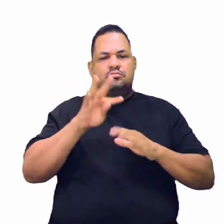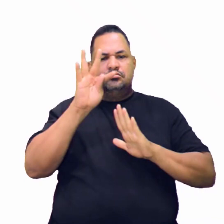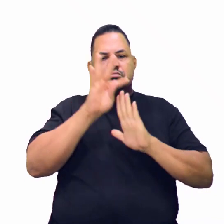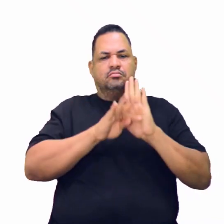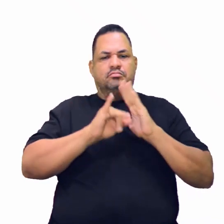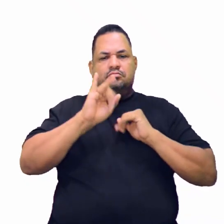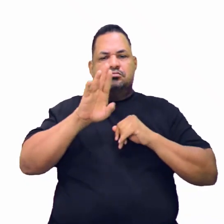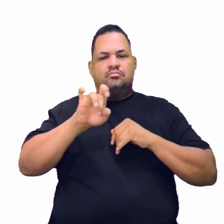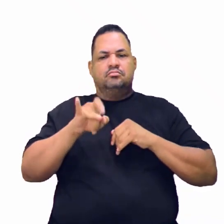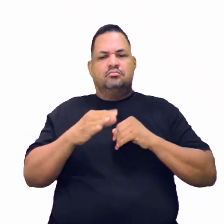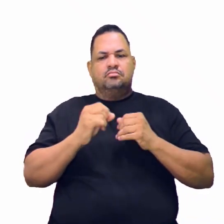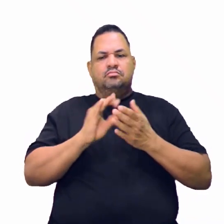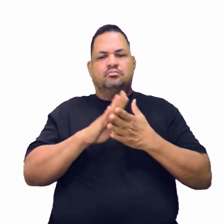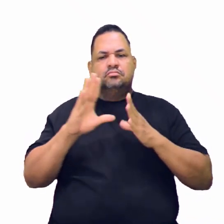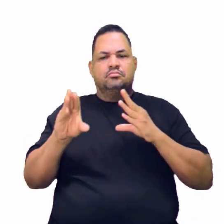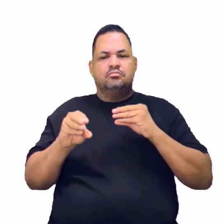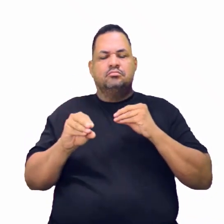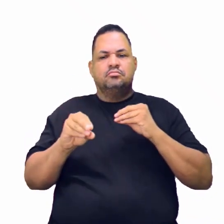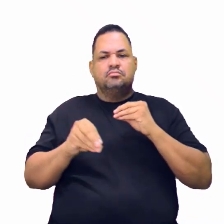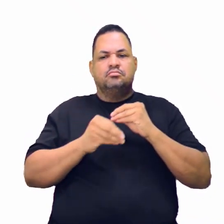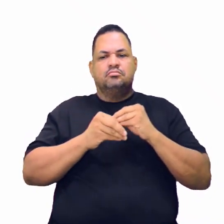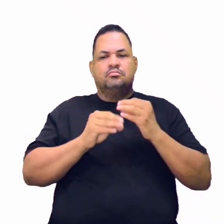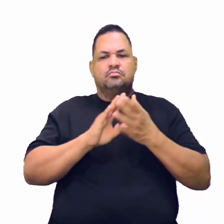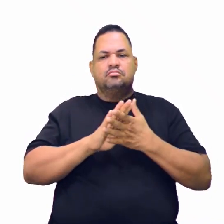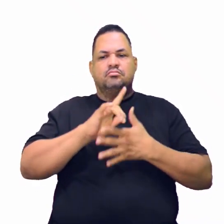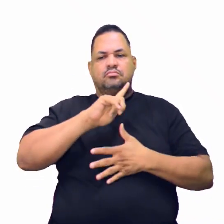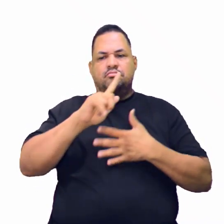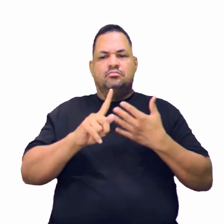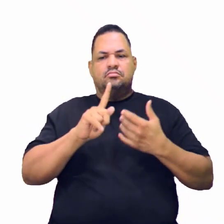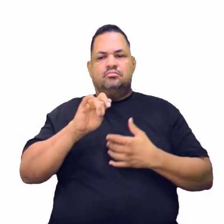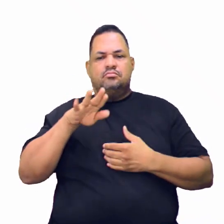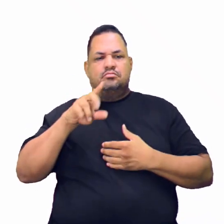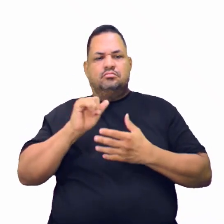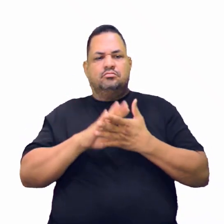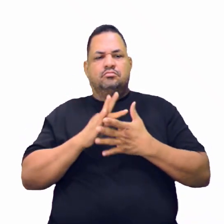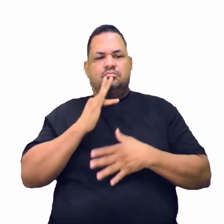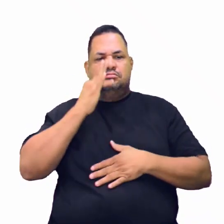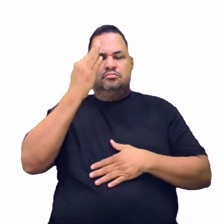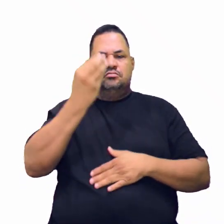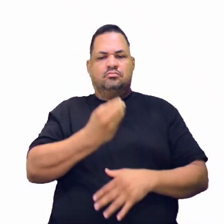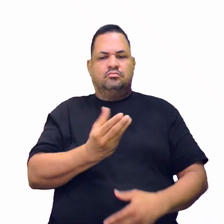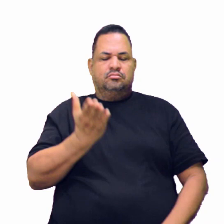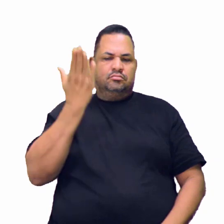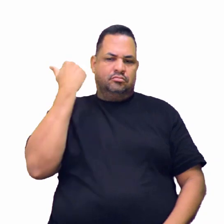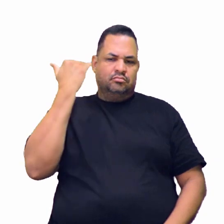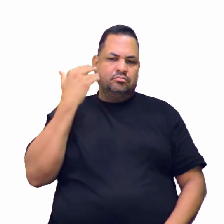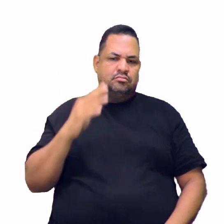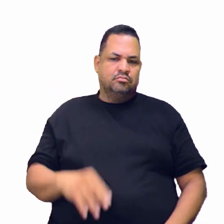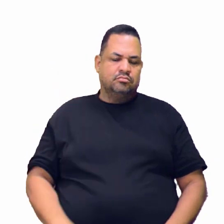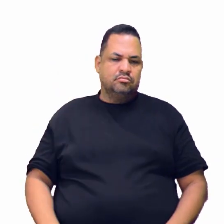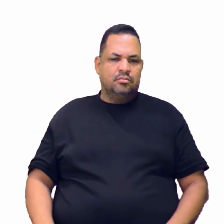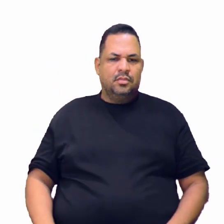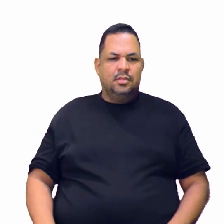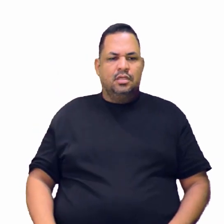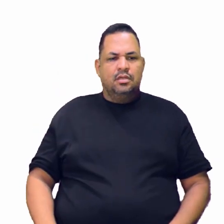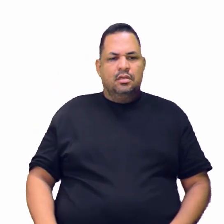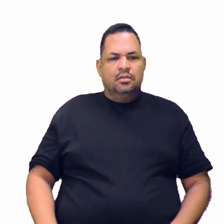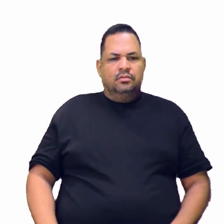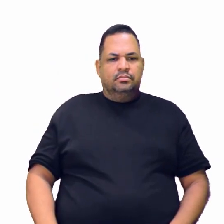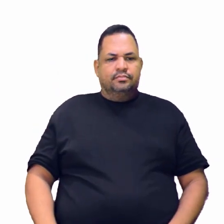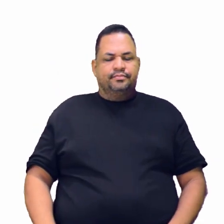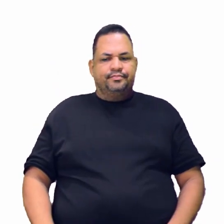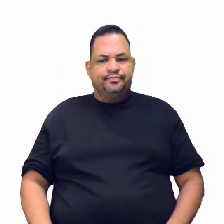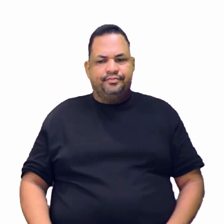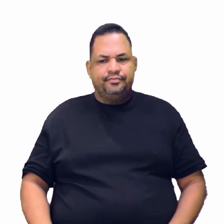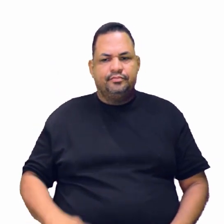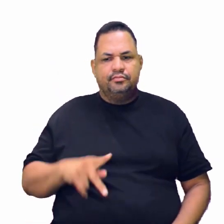utilizado no texto disjuntivo, incluindo guia, é o futuro do pretérito. Em nenhum momento aqui eu falei que era futuro do pretérito.